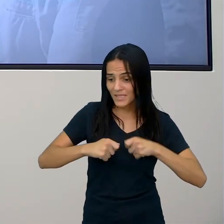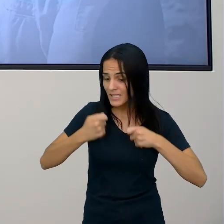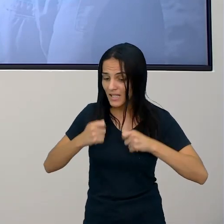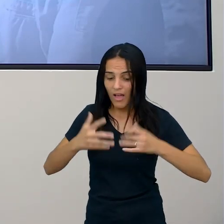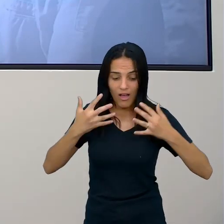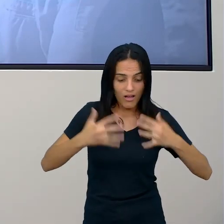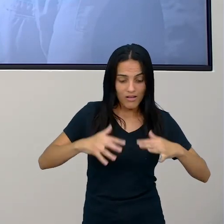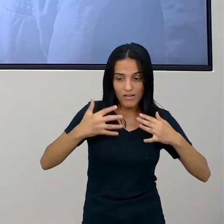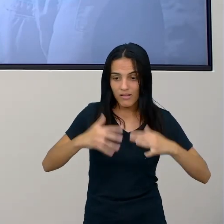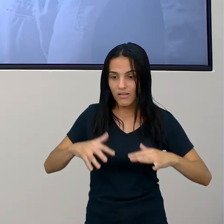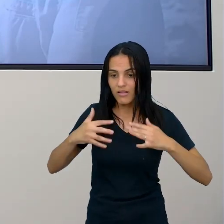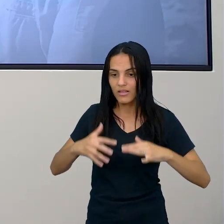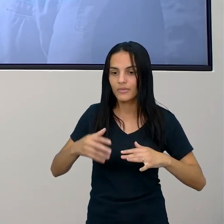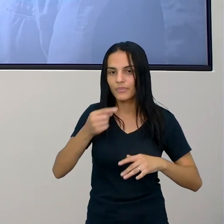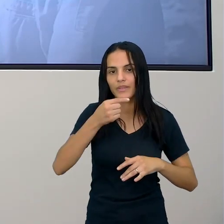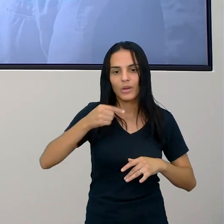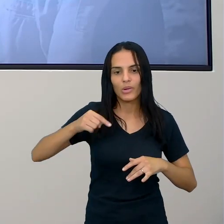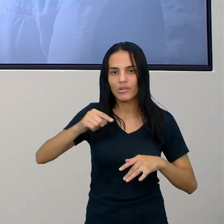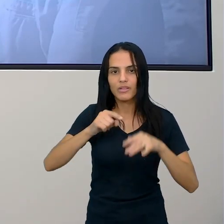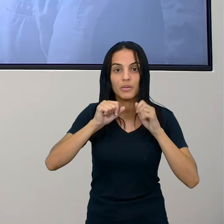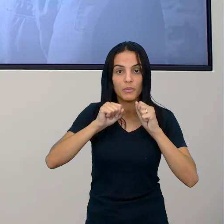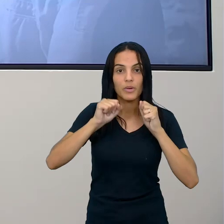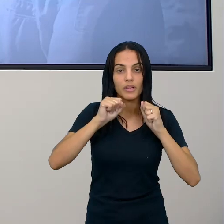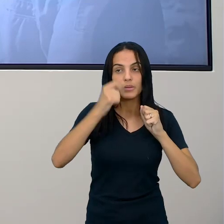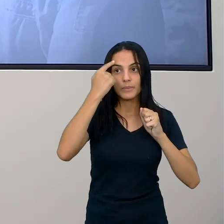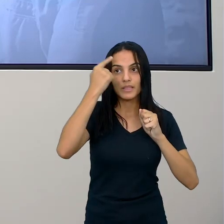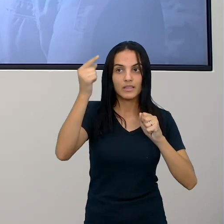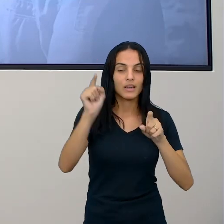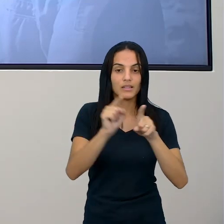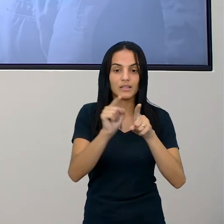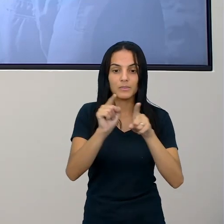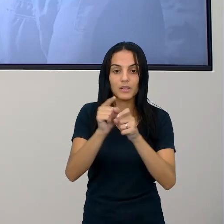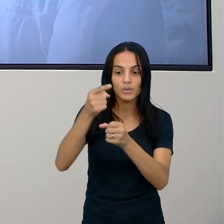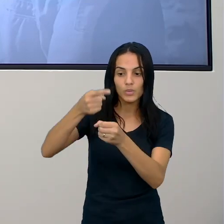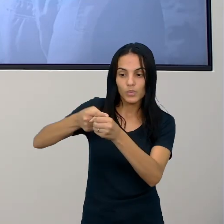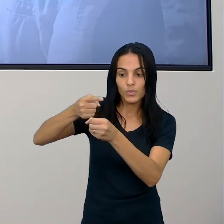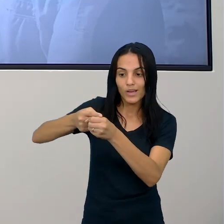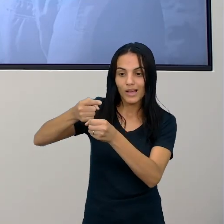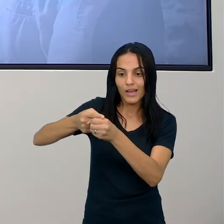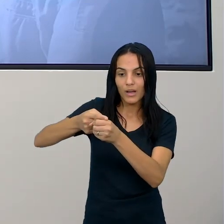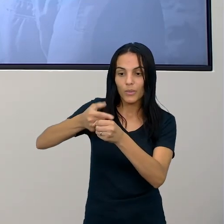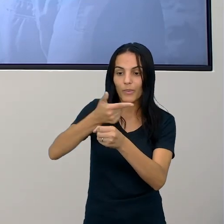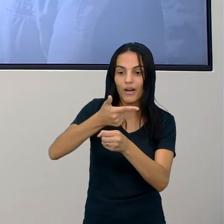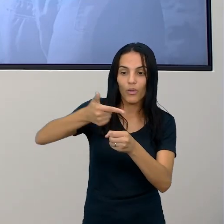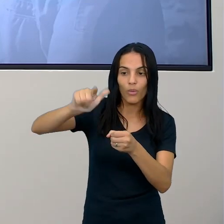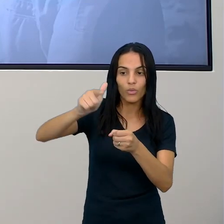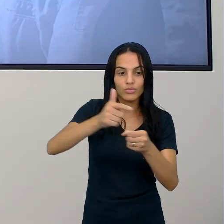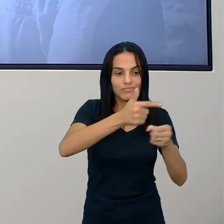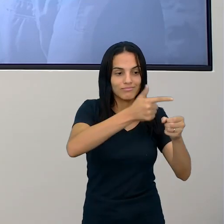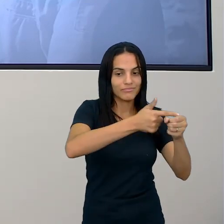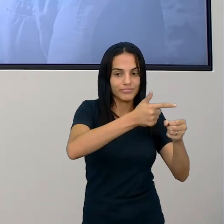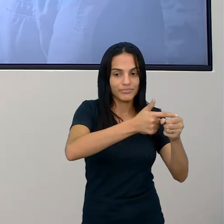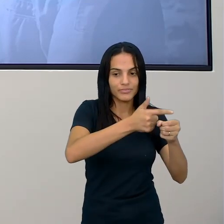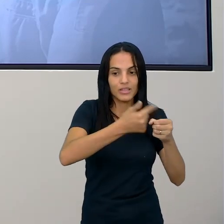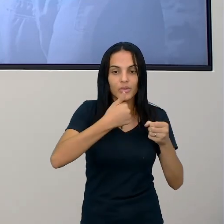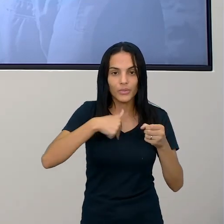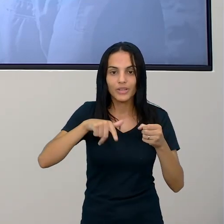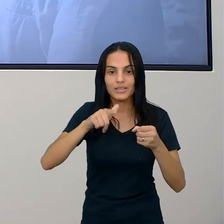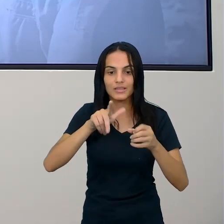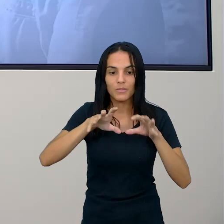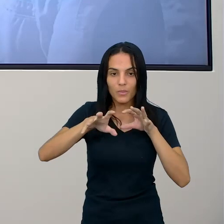necessidade. E a gente pode também pensar que elas migram de um bairro para outro também, né? Porque com esses